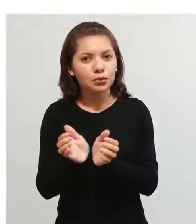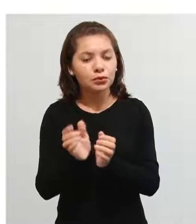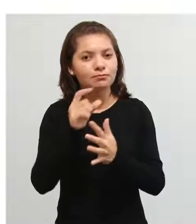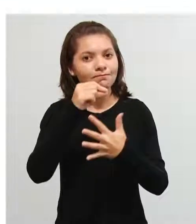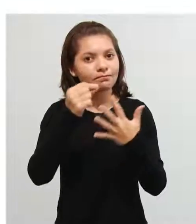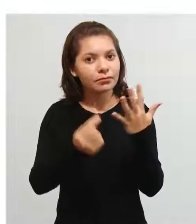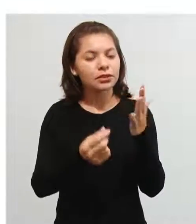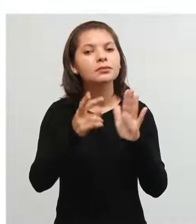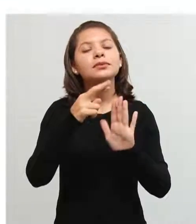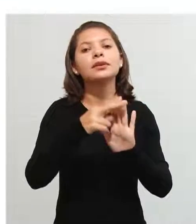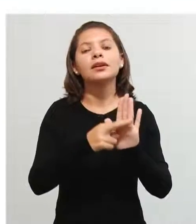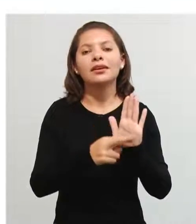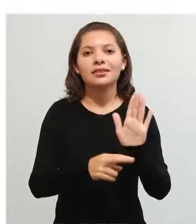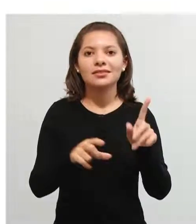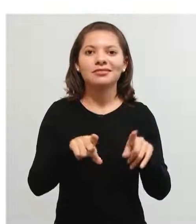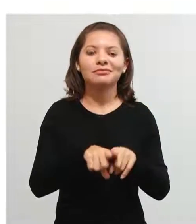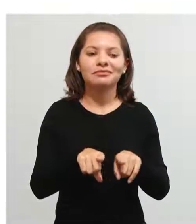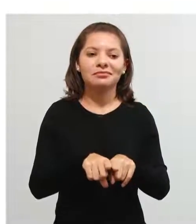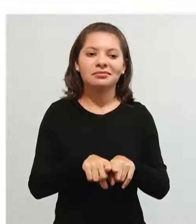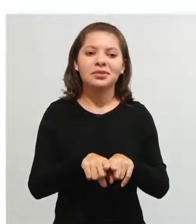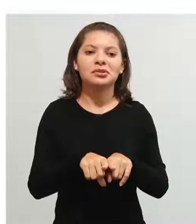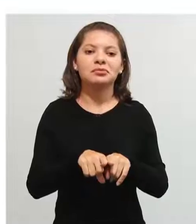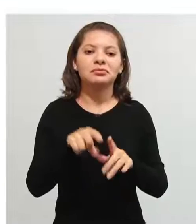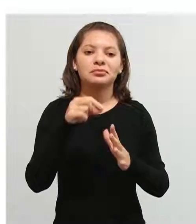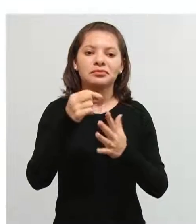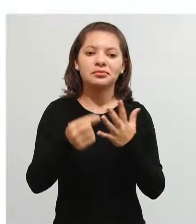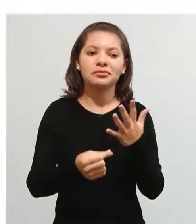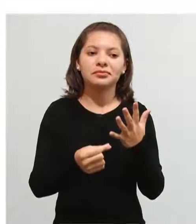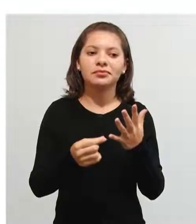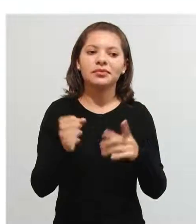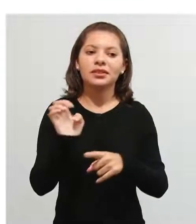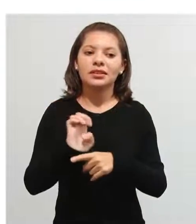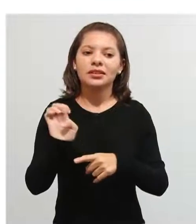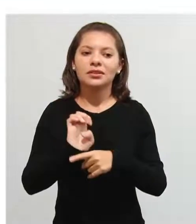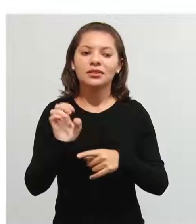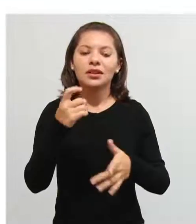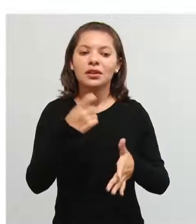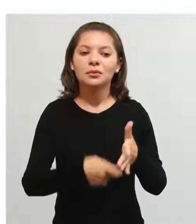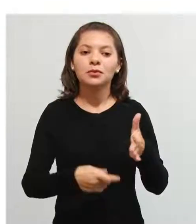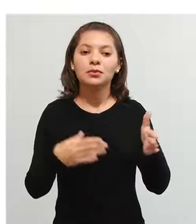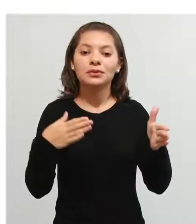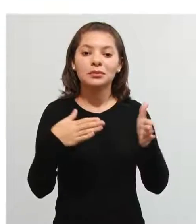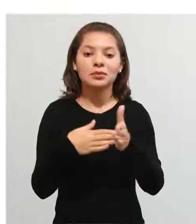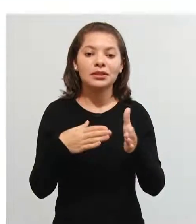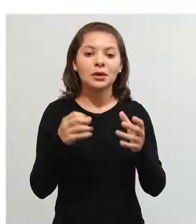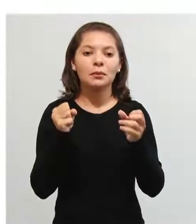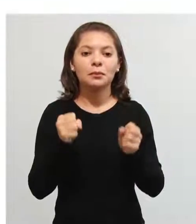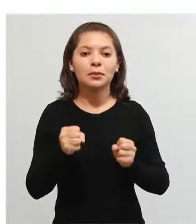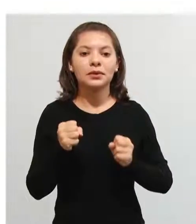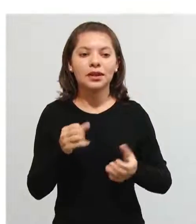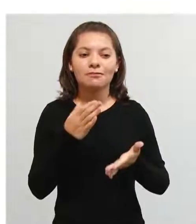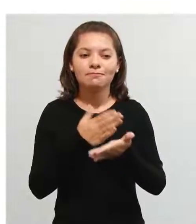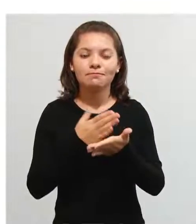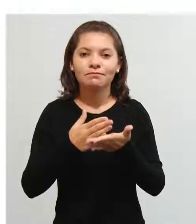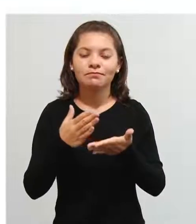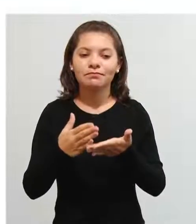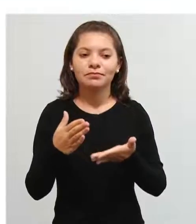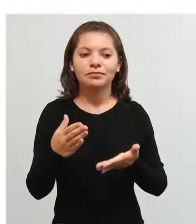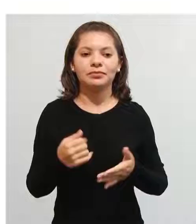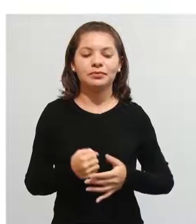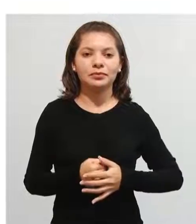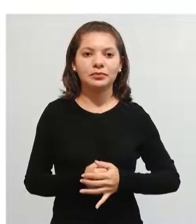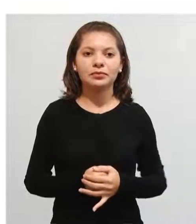que estabelece a ação estatal de instituir tributos, limitar seus poderes e repartir as receitas,